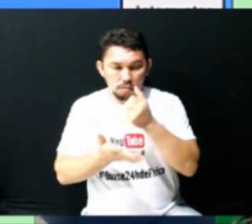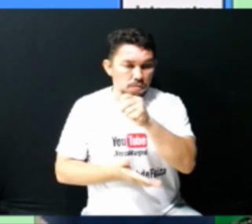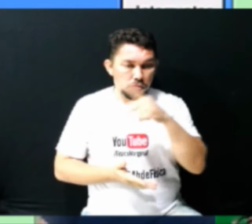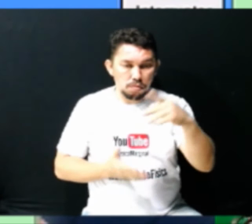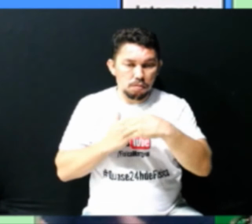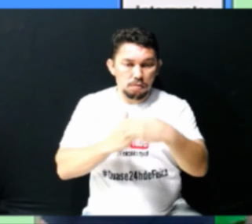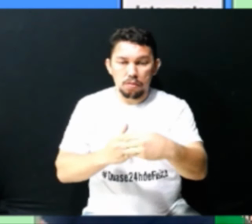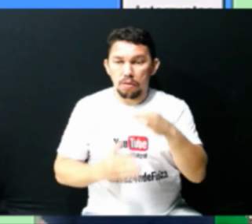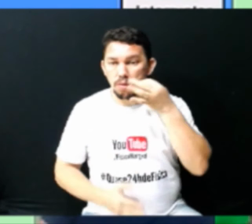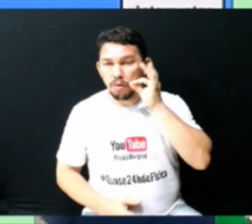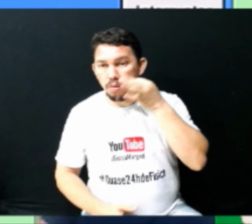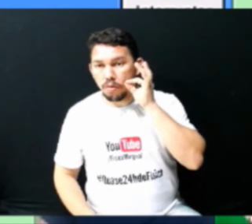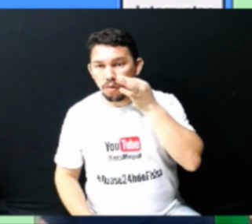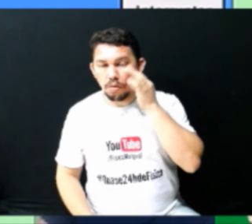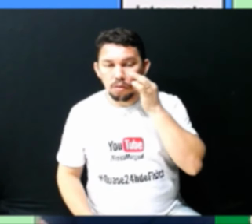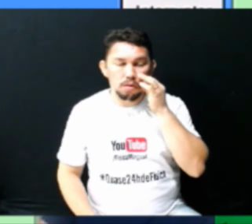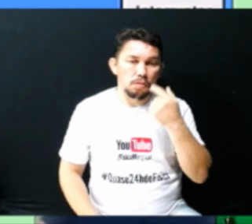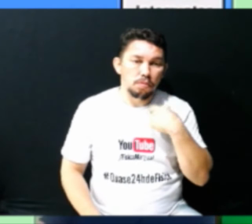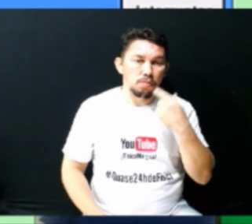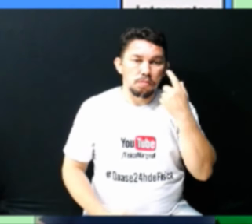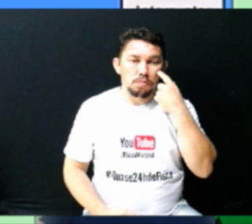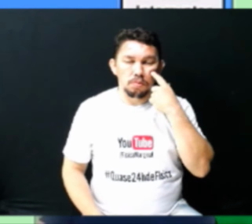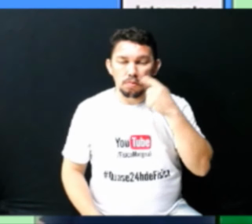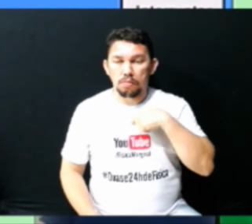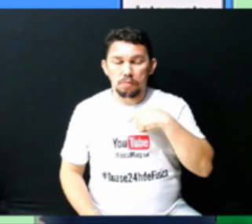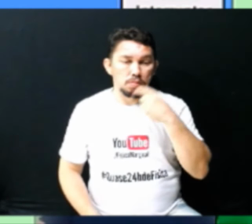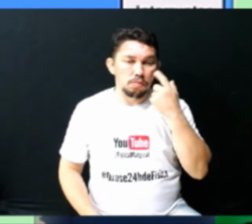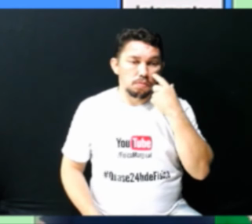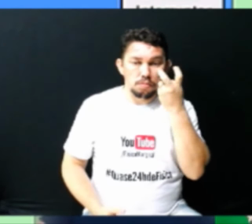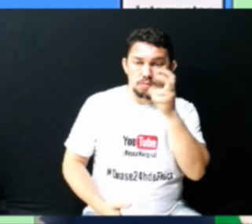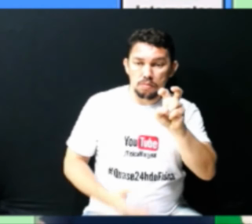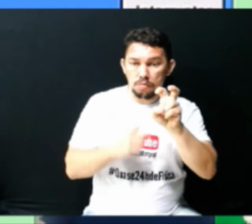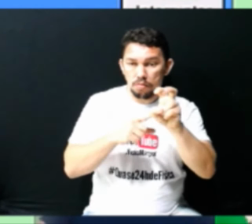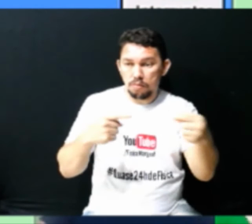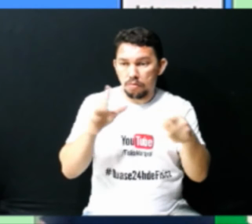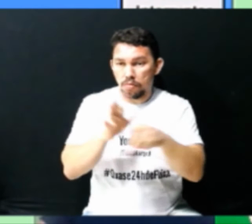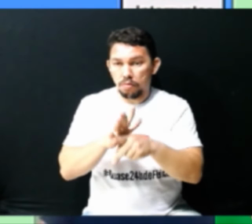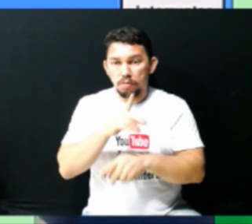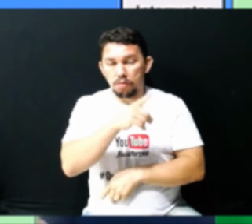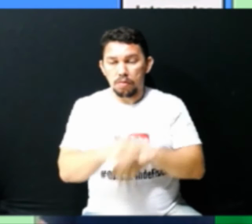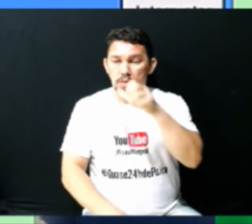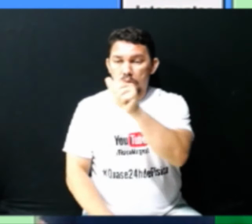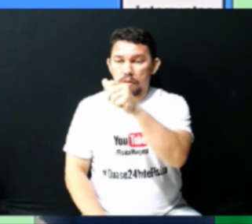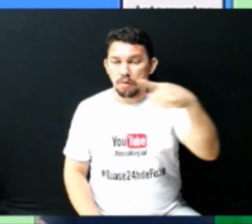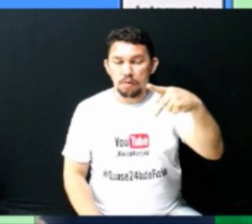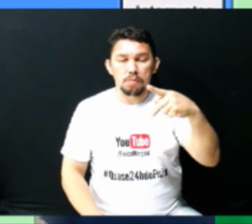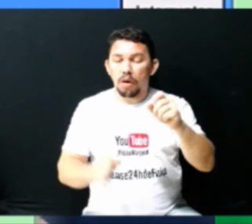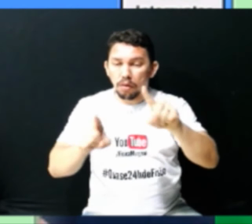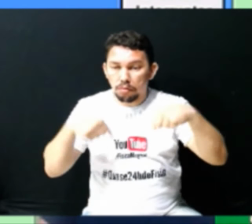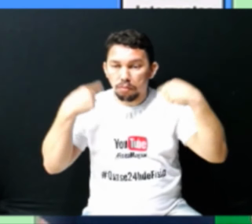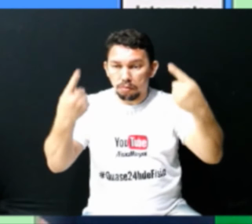precisa de HTML5 para poder rodar. Sim. E esse daqui, esse aplicativo aqui, deixa eu reiniciar ele